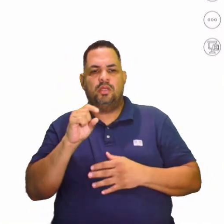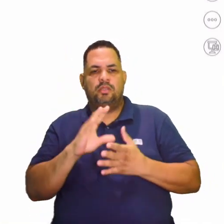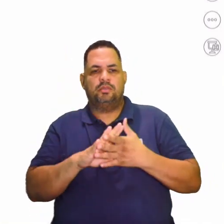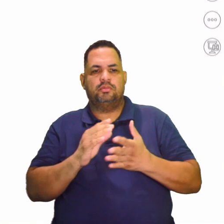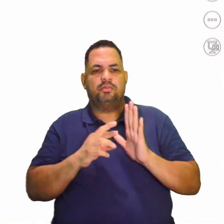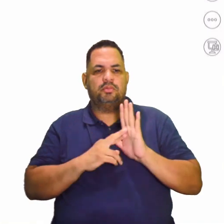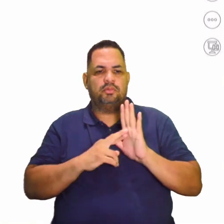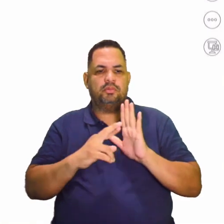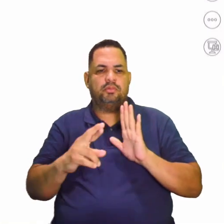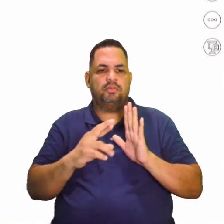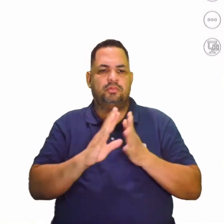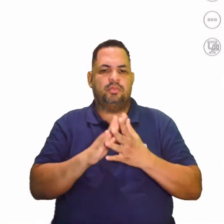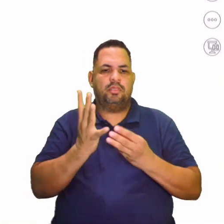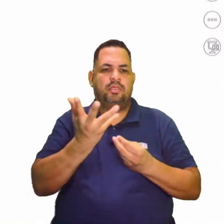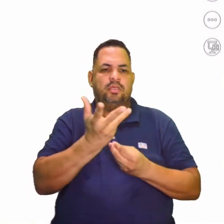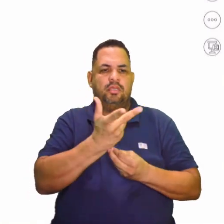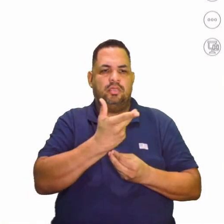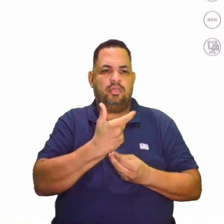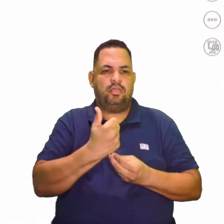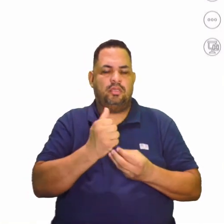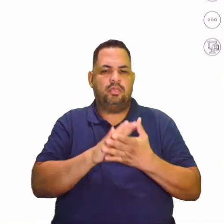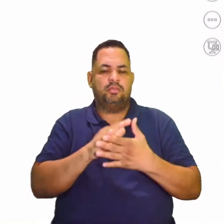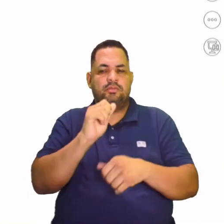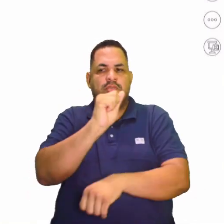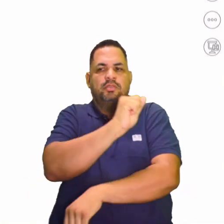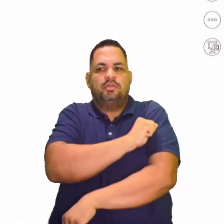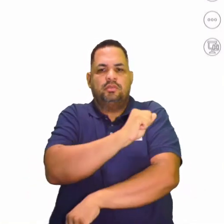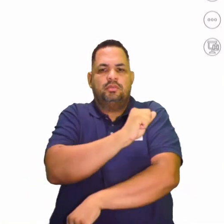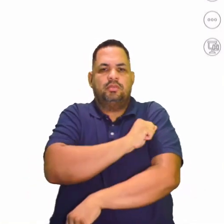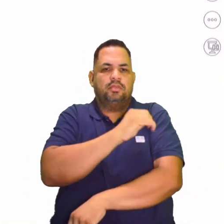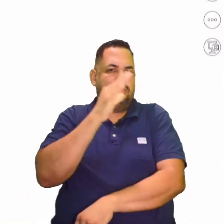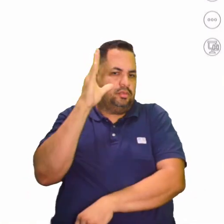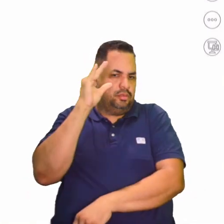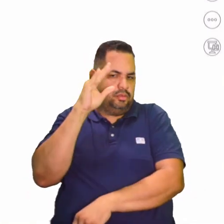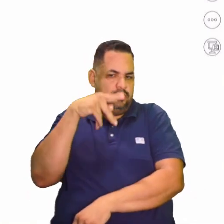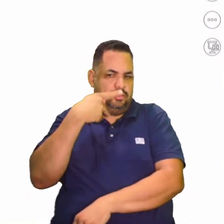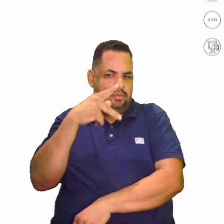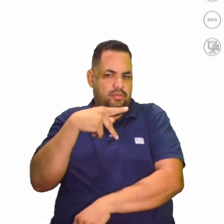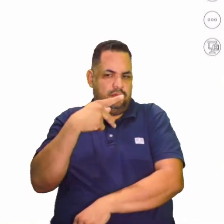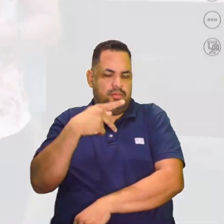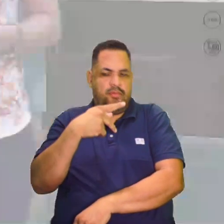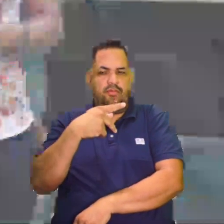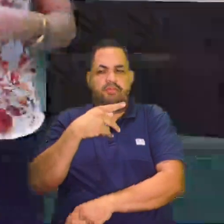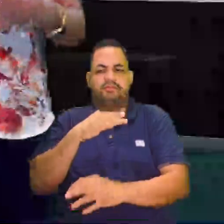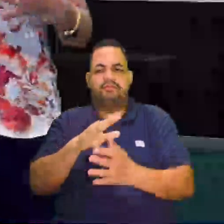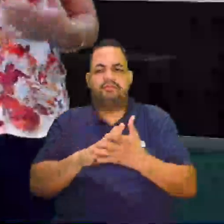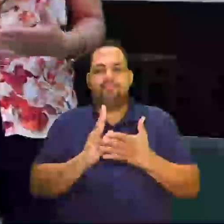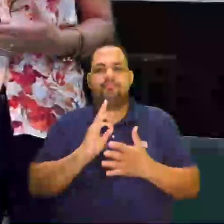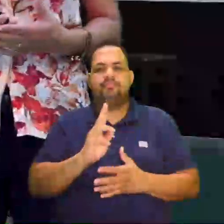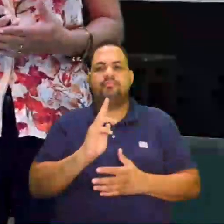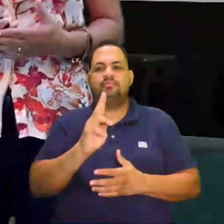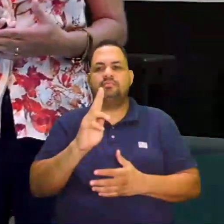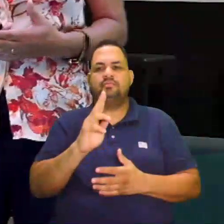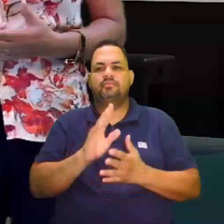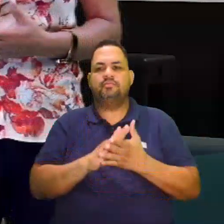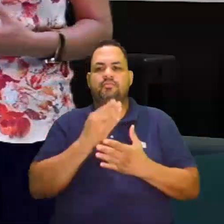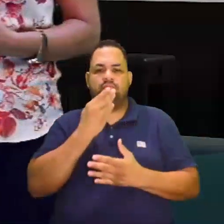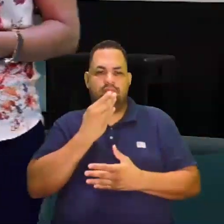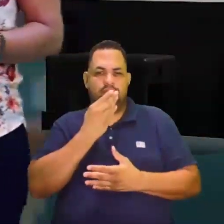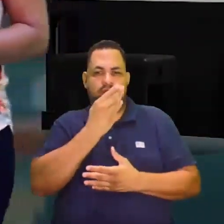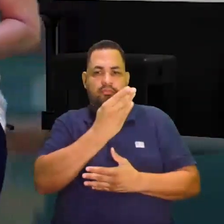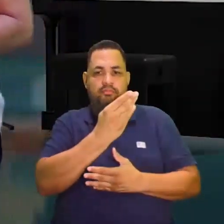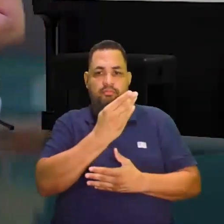Eram representados. E essa arte, estudante, é interessante falar que essa arte era sempre a